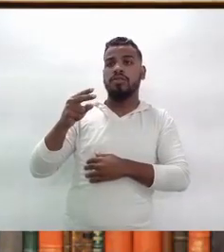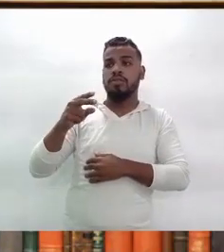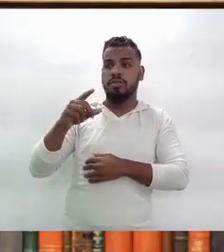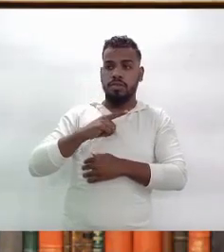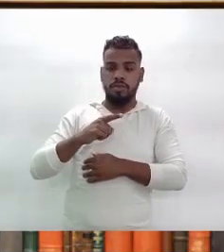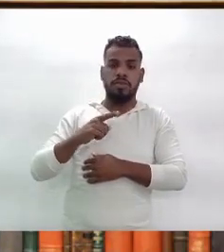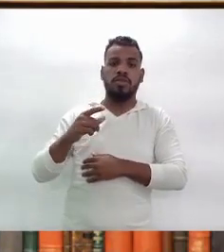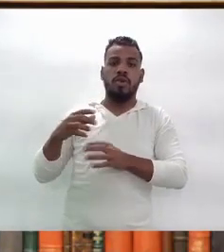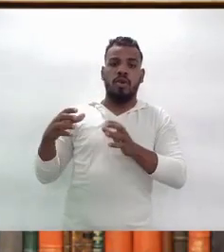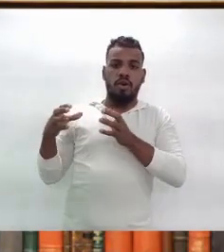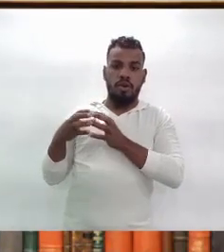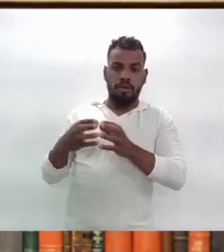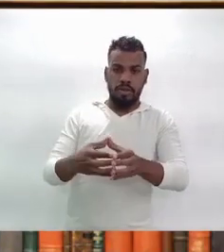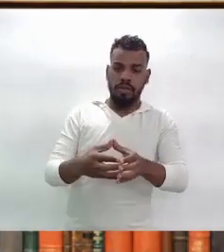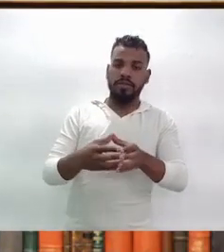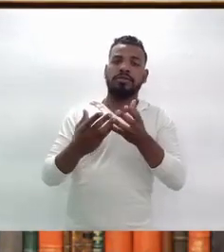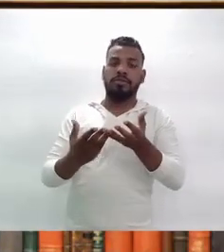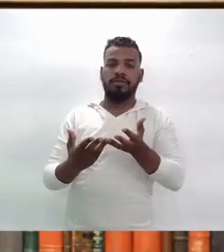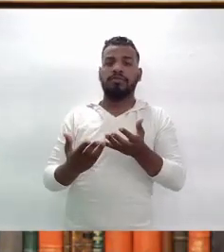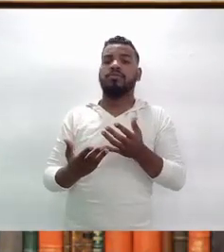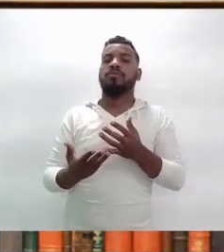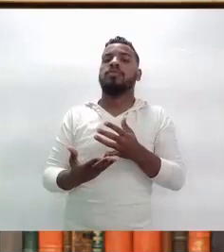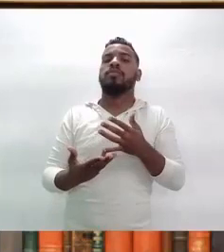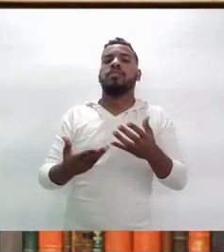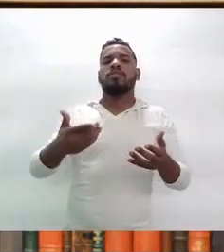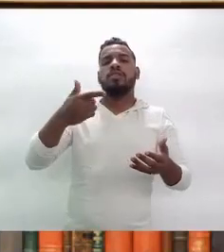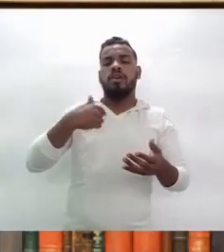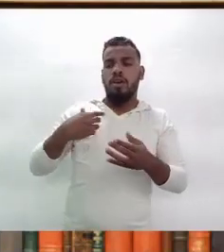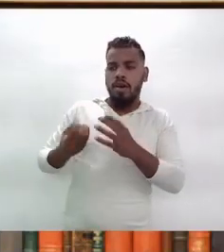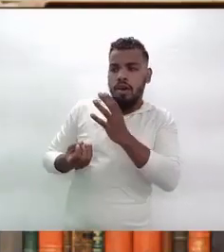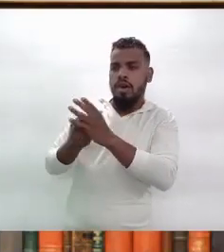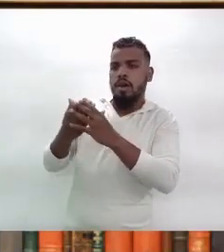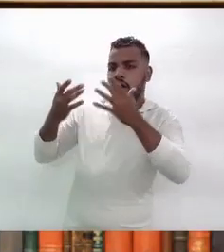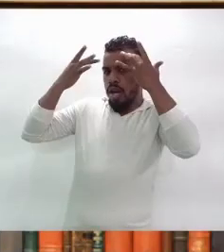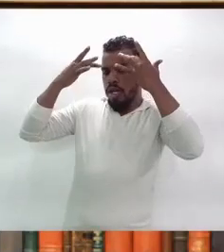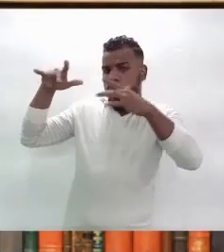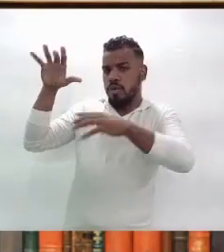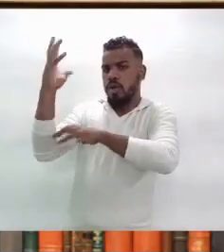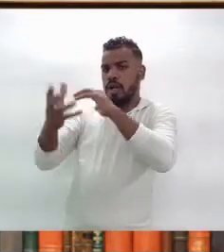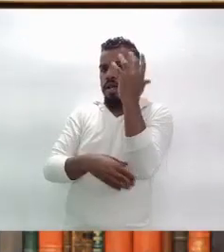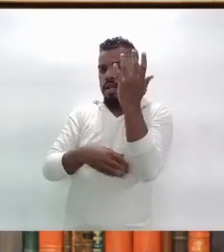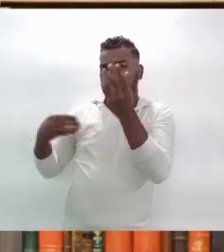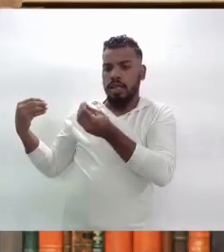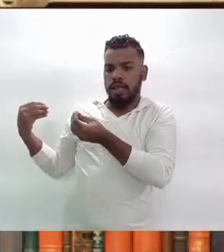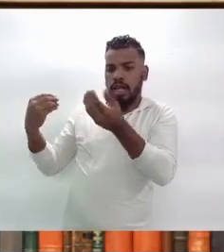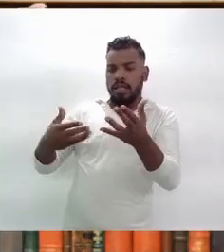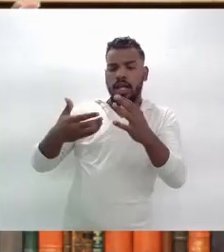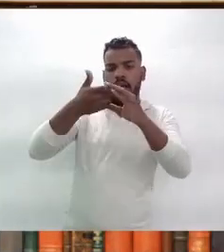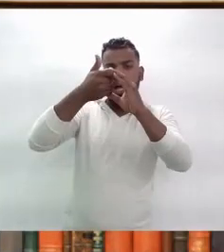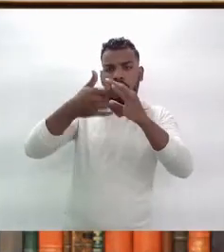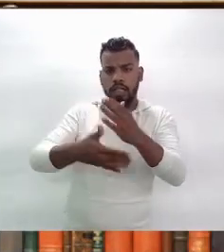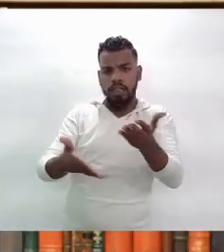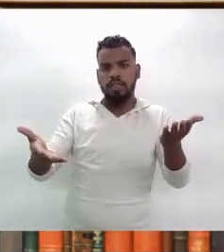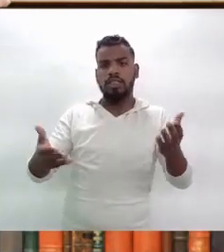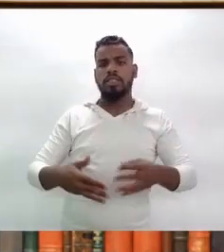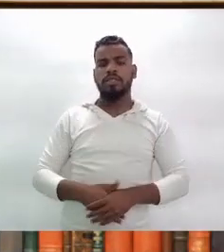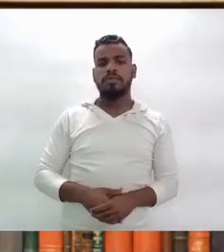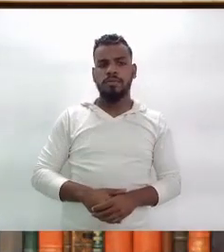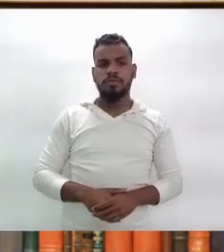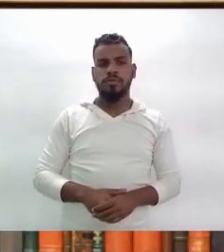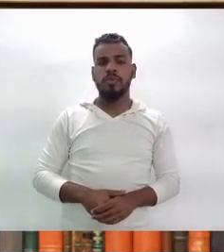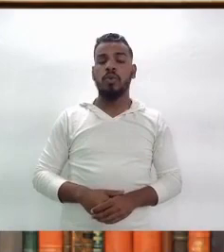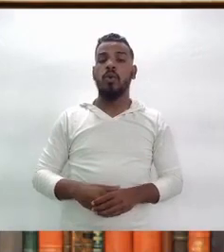da comunidade para a gente, do que vem da essência, da natureza, para trazer essa característica do maracatu ser